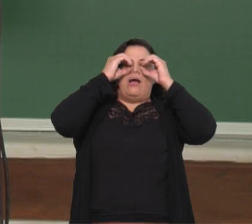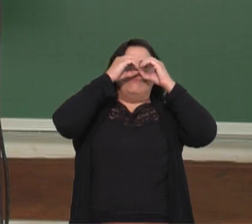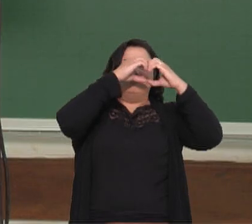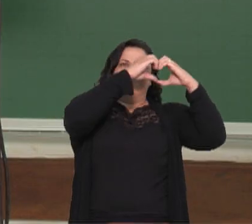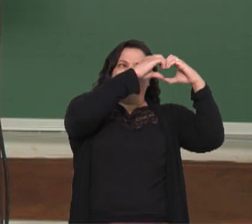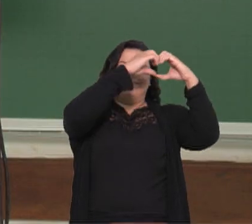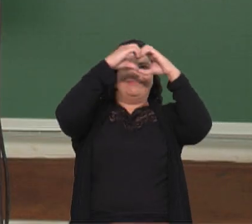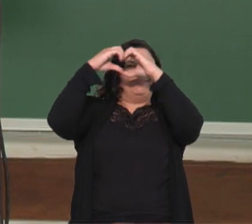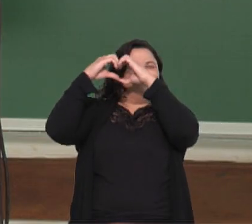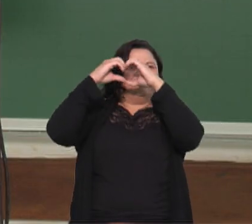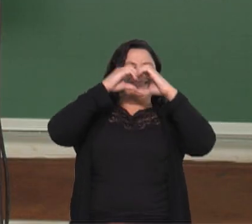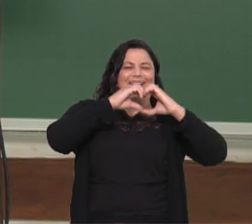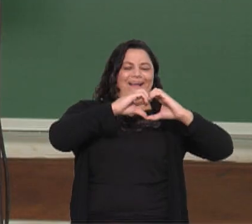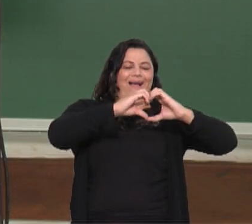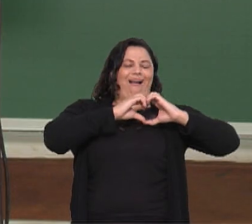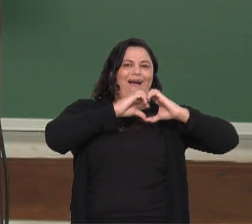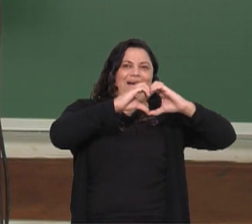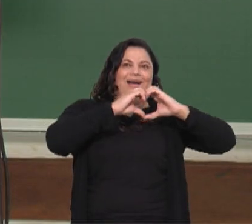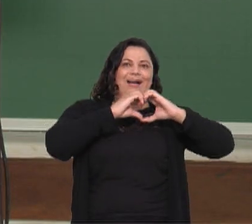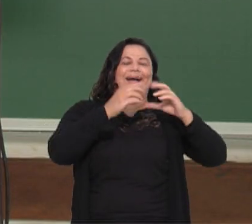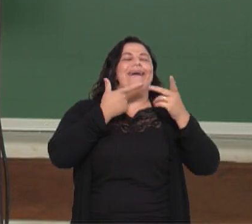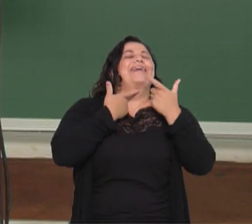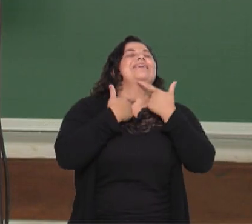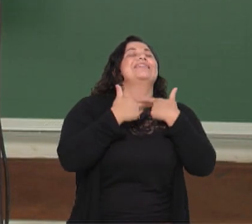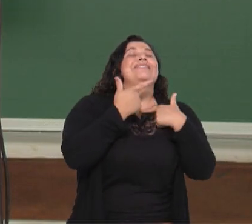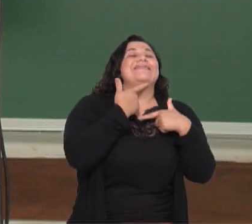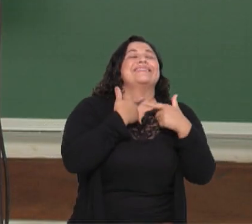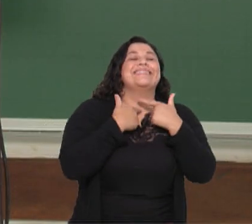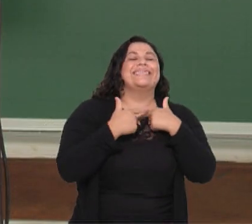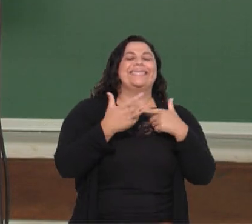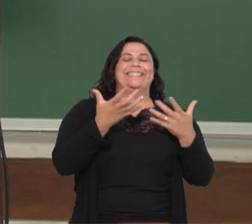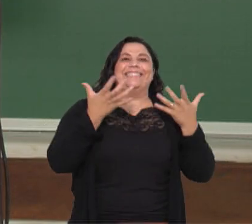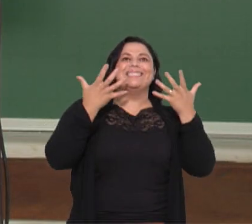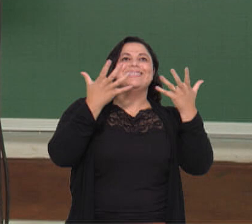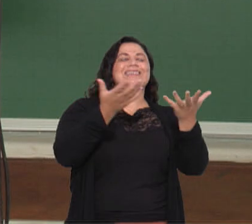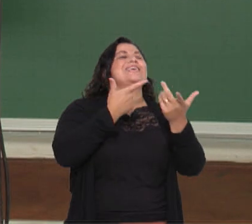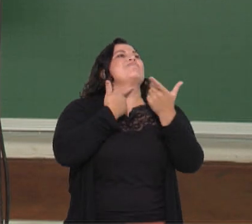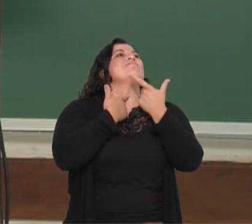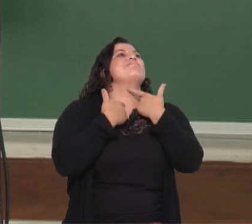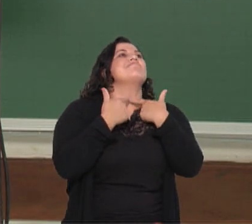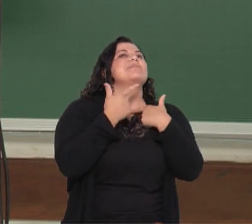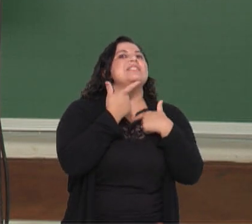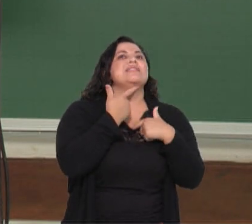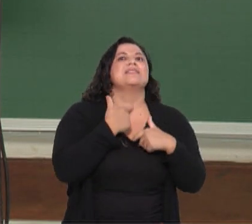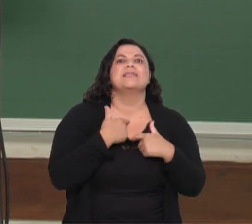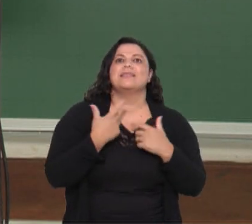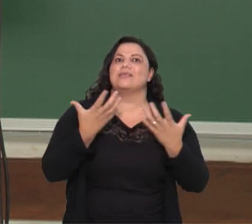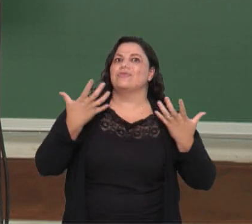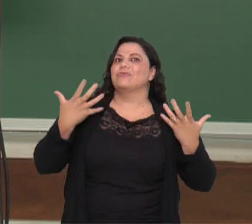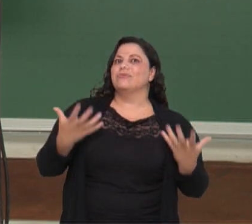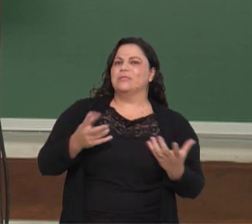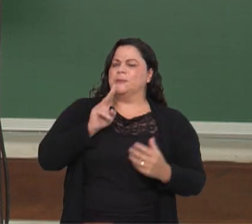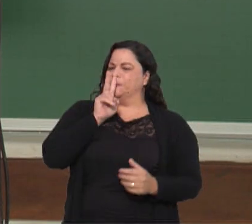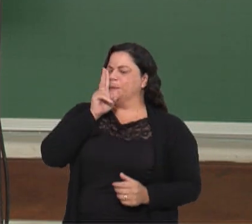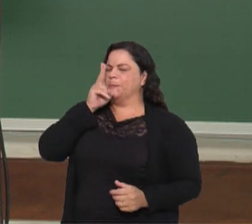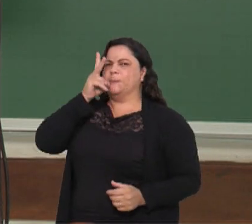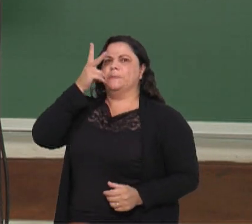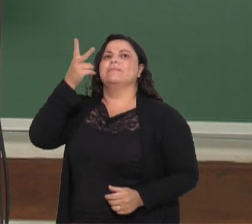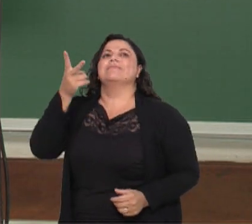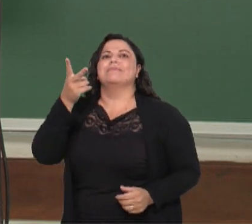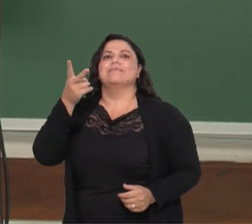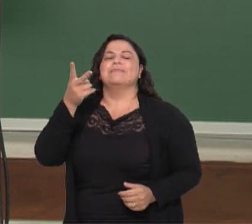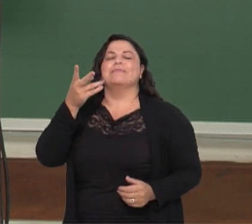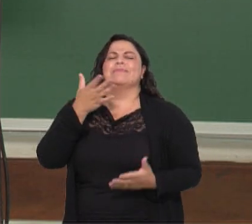você deseja algo. Quando você ama, você quer ter aquilo. Então, né, o amor seria o quê? Seria uma força de